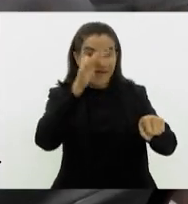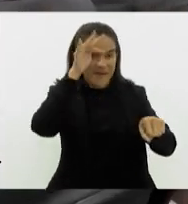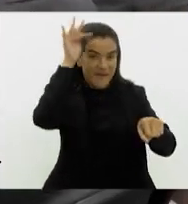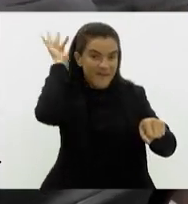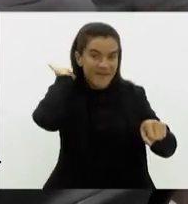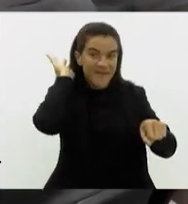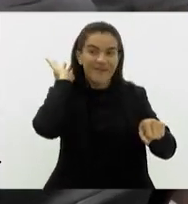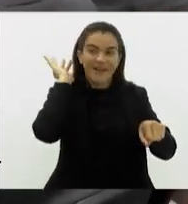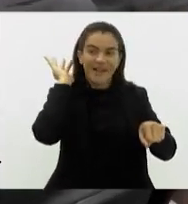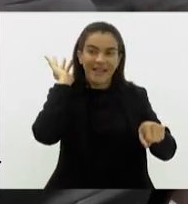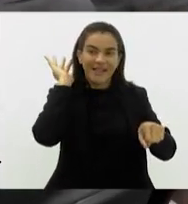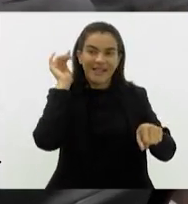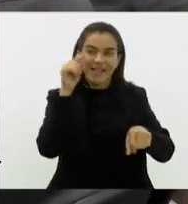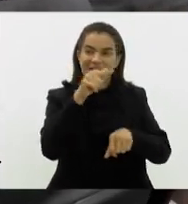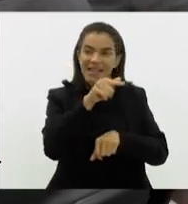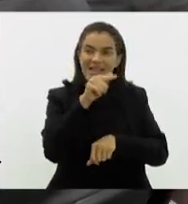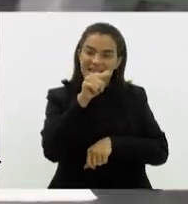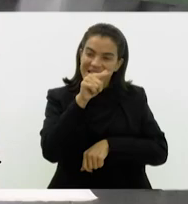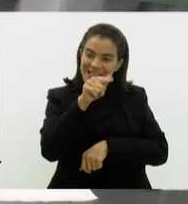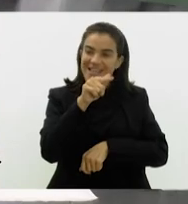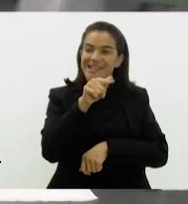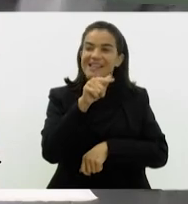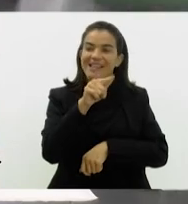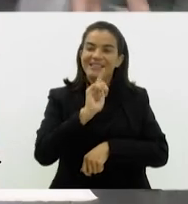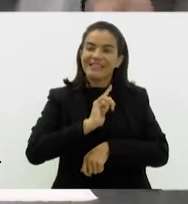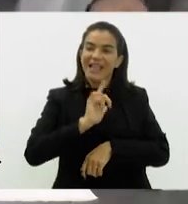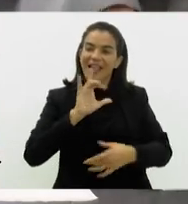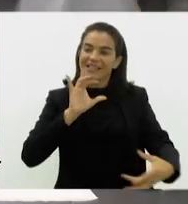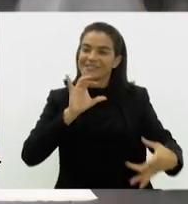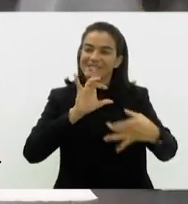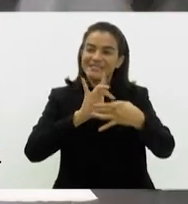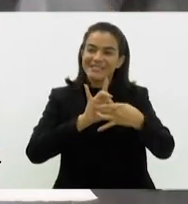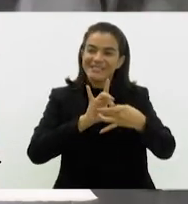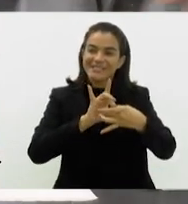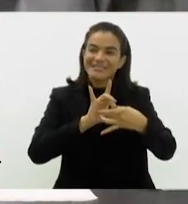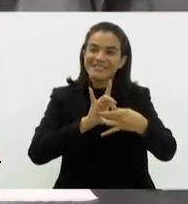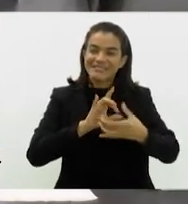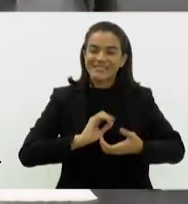porque ele inclui ele tem a conexão. E dialoga direto. Ele tem a conexão.